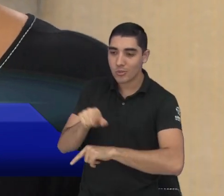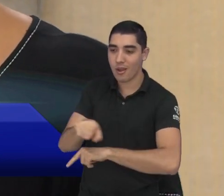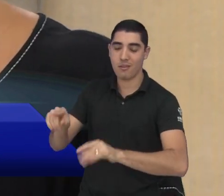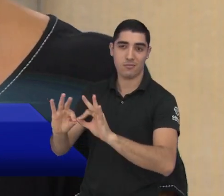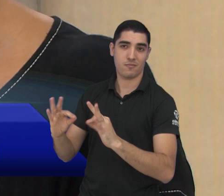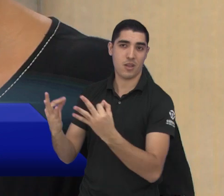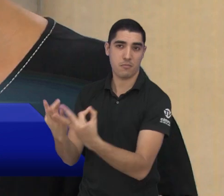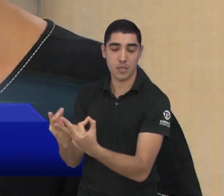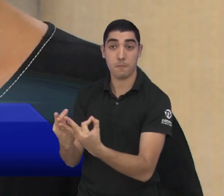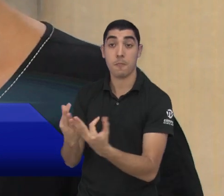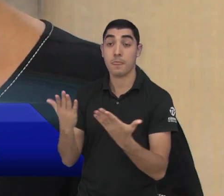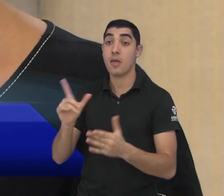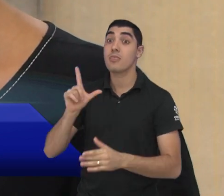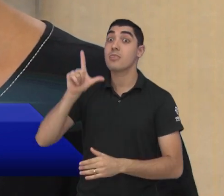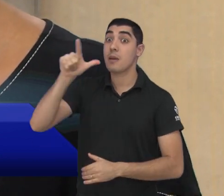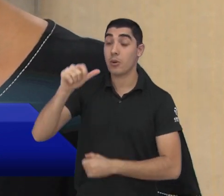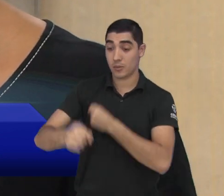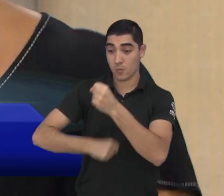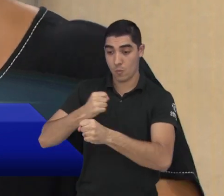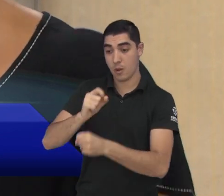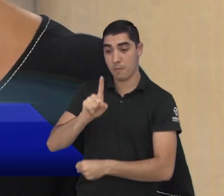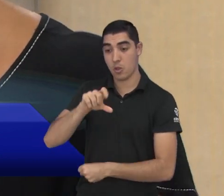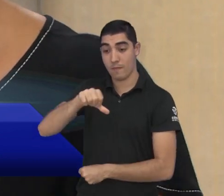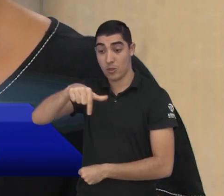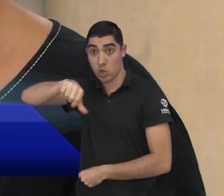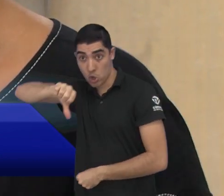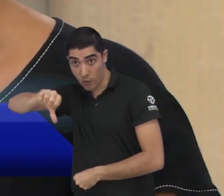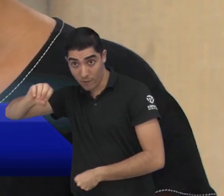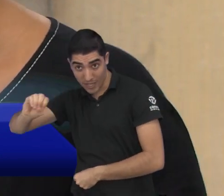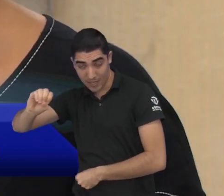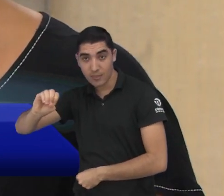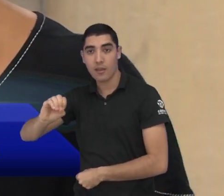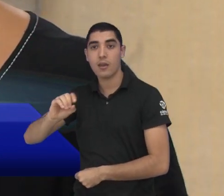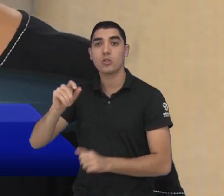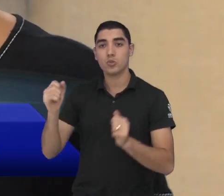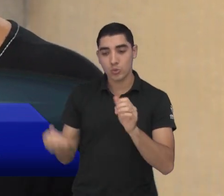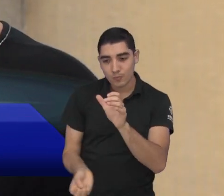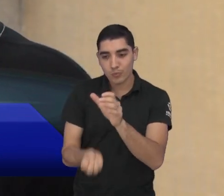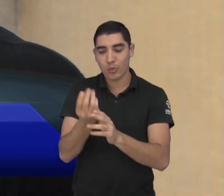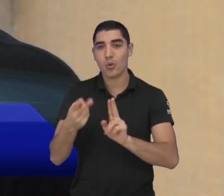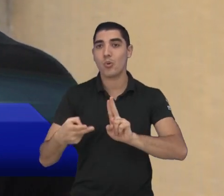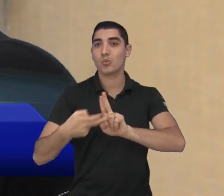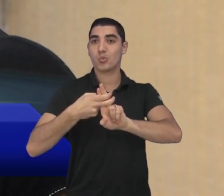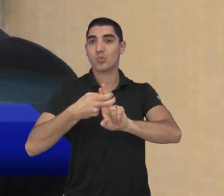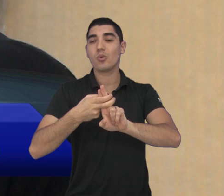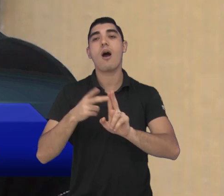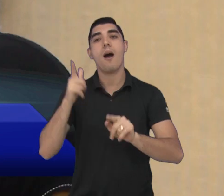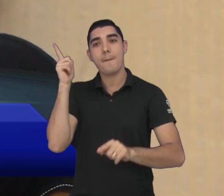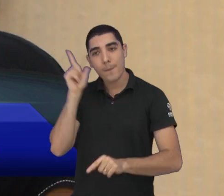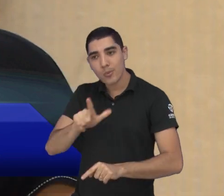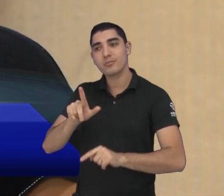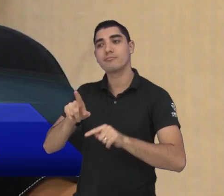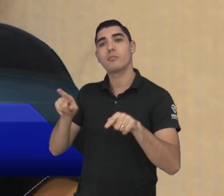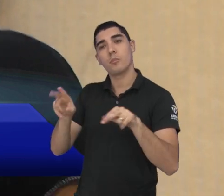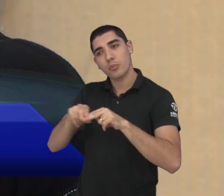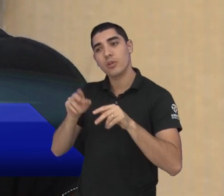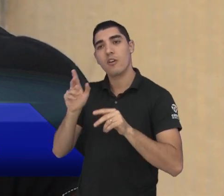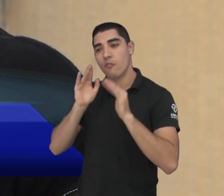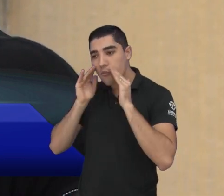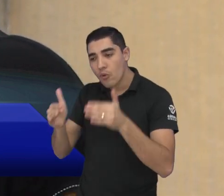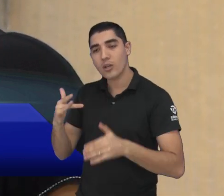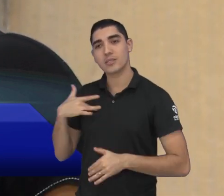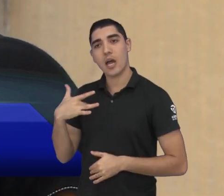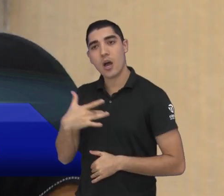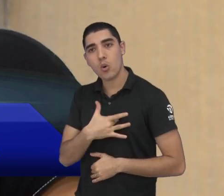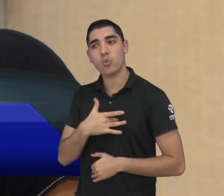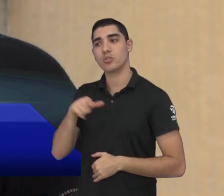vão se aprofundar nos anos 90 com o SUS. Né? Então, assim, de fato, hoje, quando a gente fala da estratégia da saúde da família,